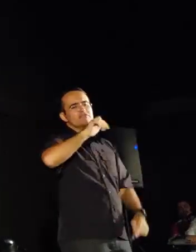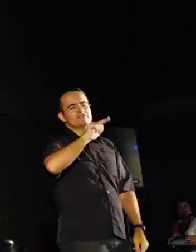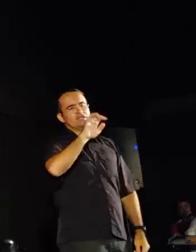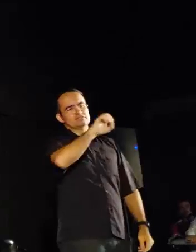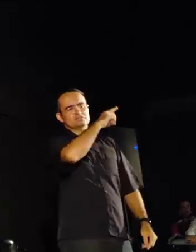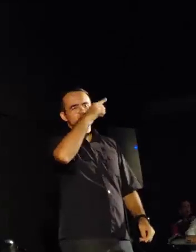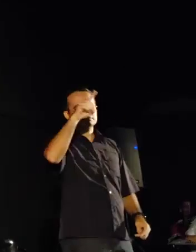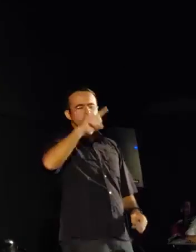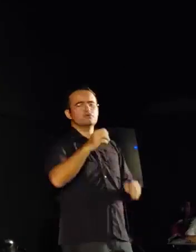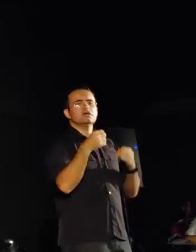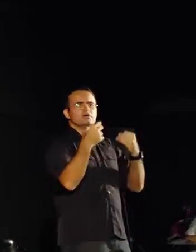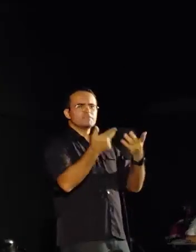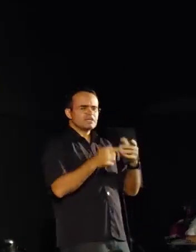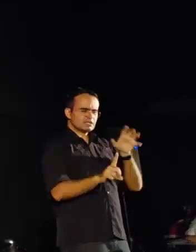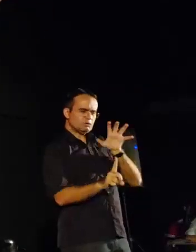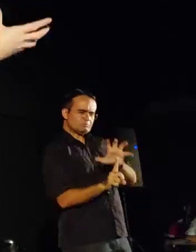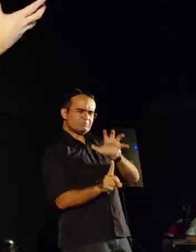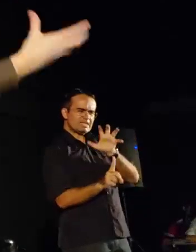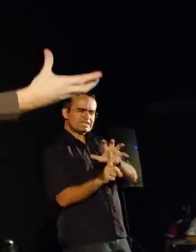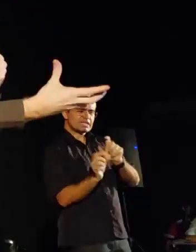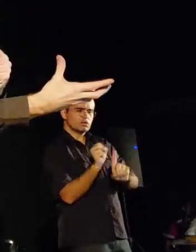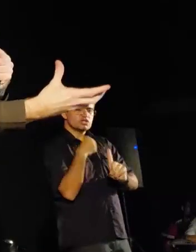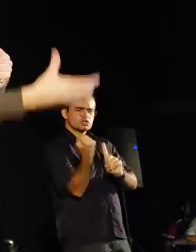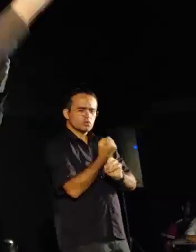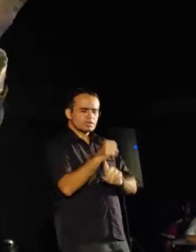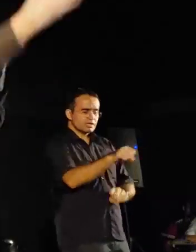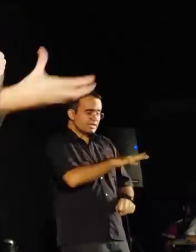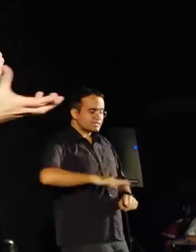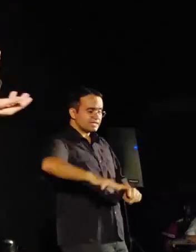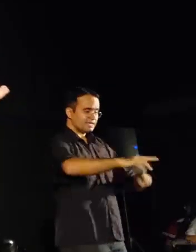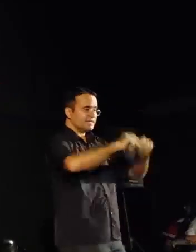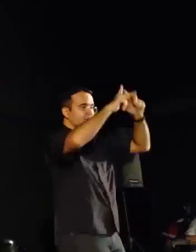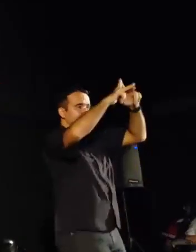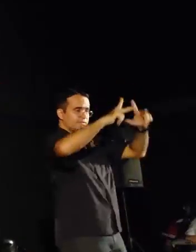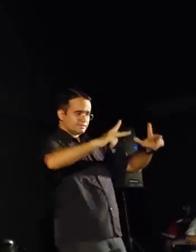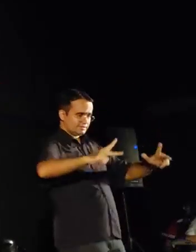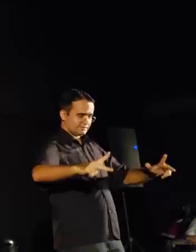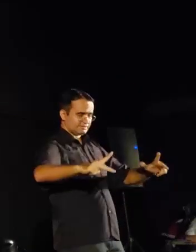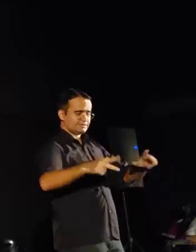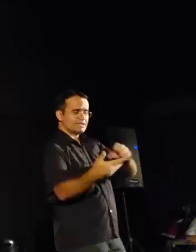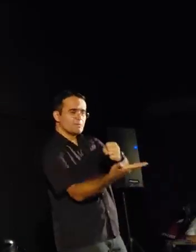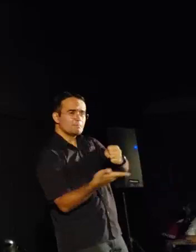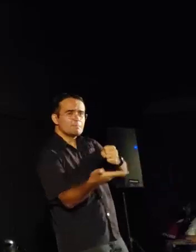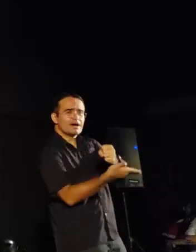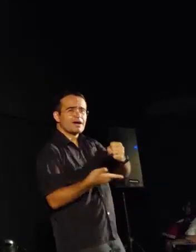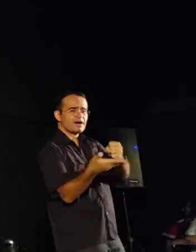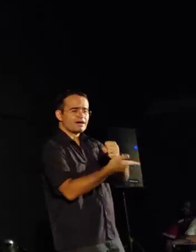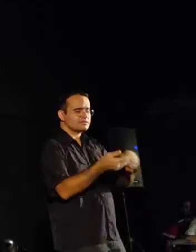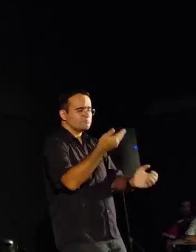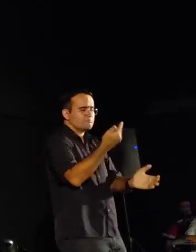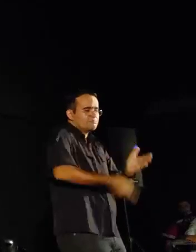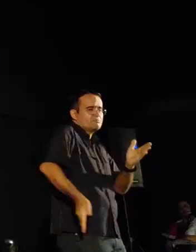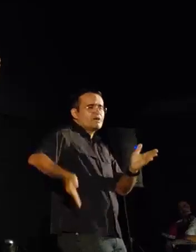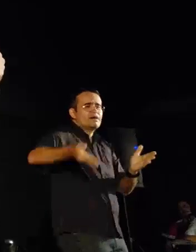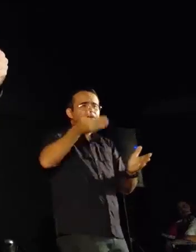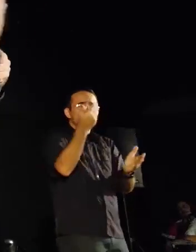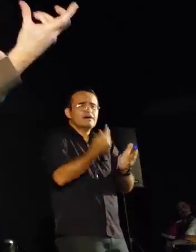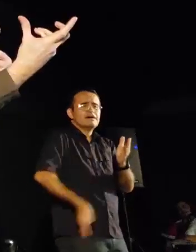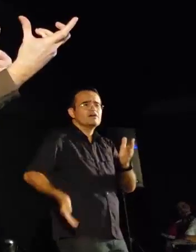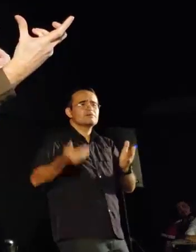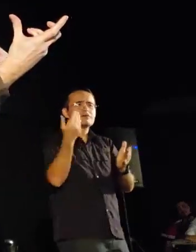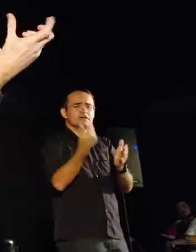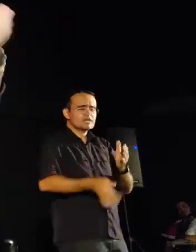inflacionária. Criando uma pressão inflacionária que faz com que os ganhos das populações sejam corroídos. A população ela